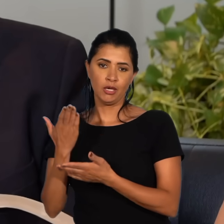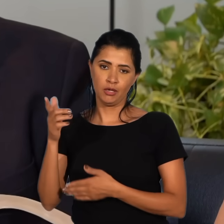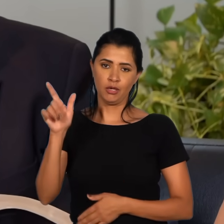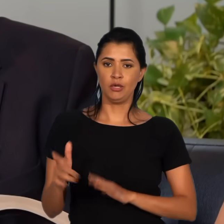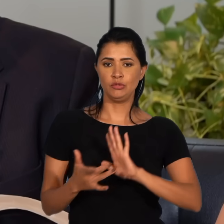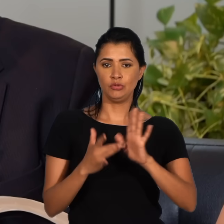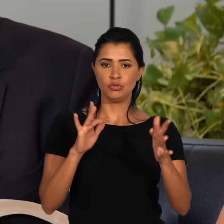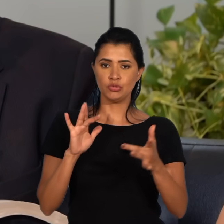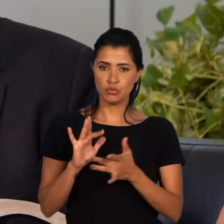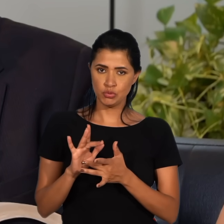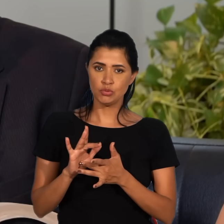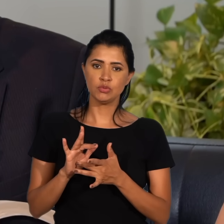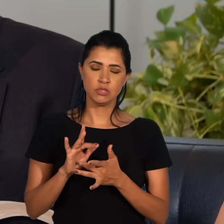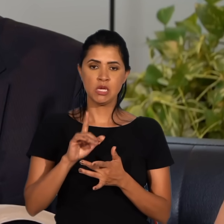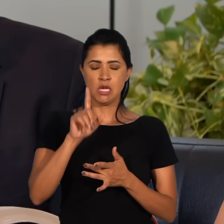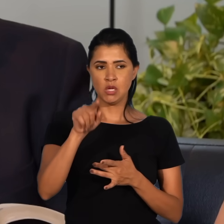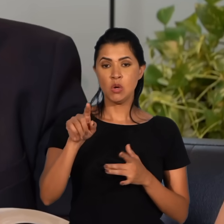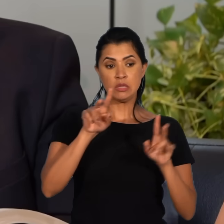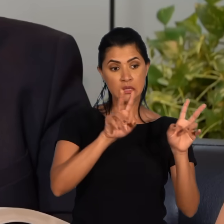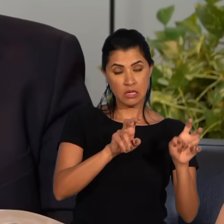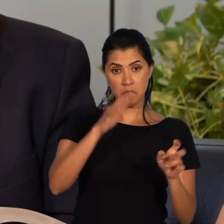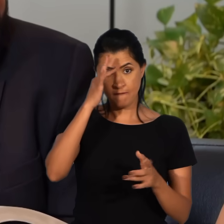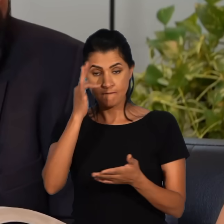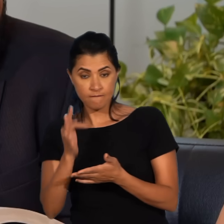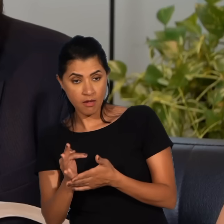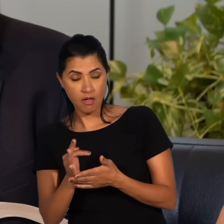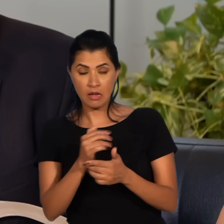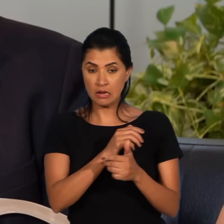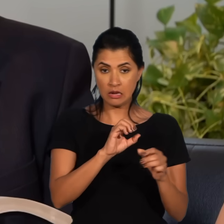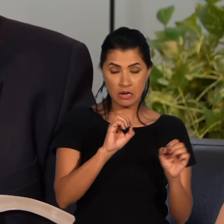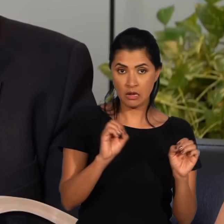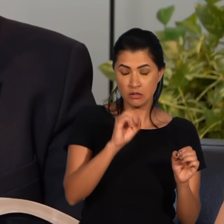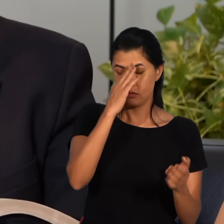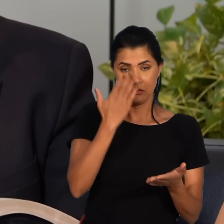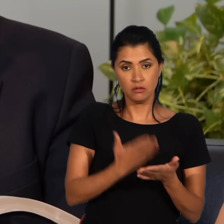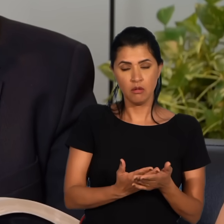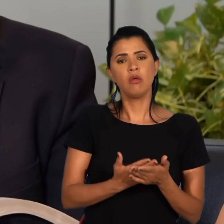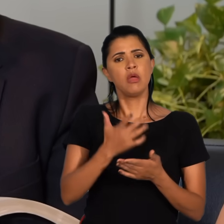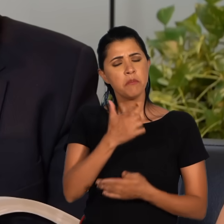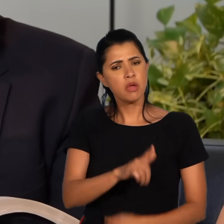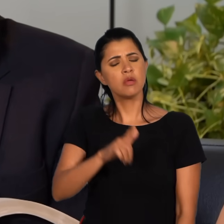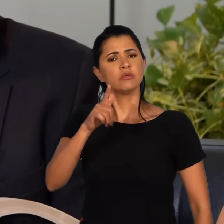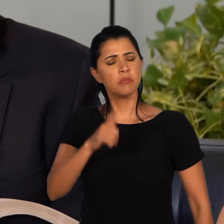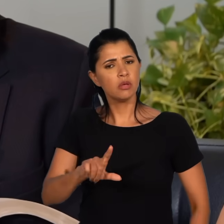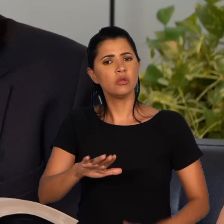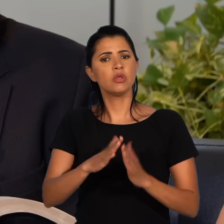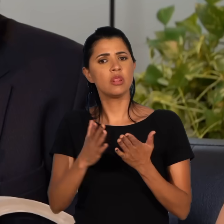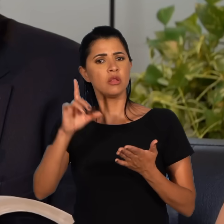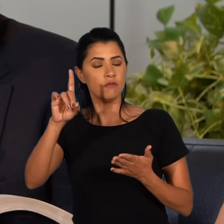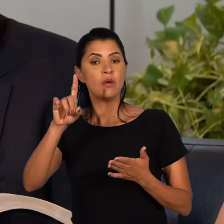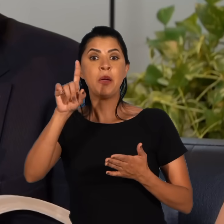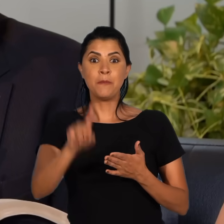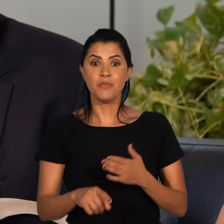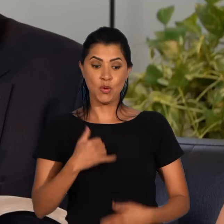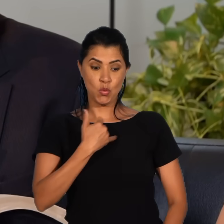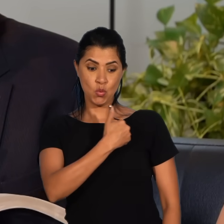Deus então essas essa temática de fé e incredulidade ela é repetida constantemente nas sagradas escrituras mas em especial no